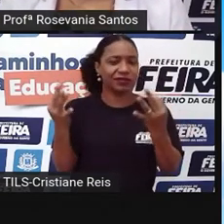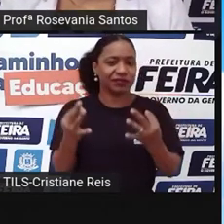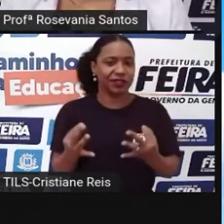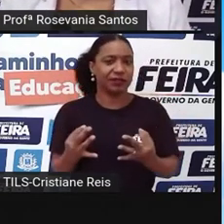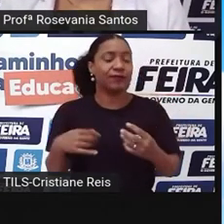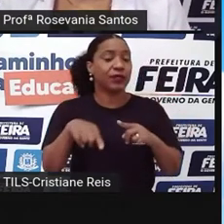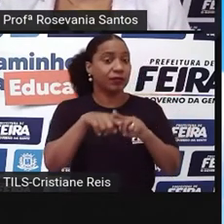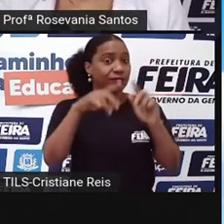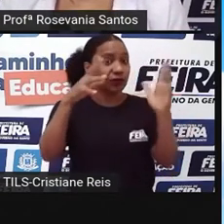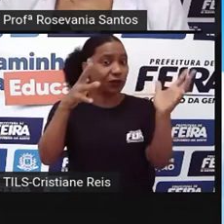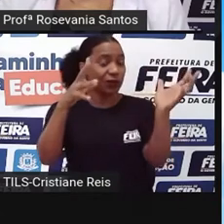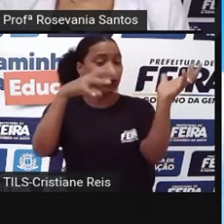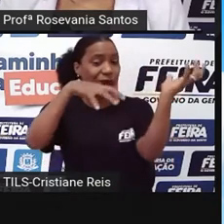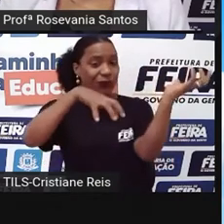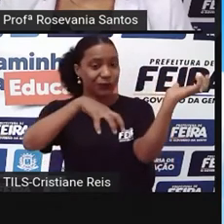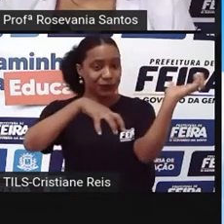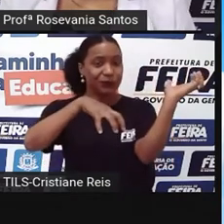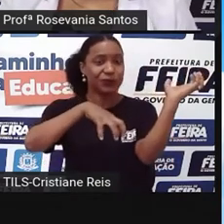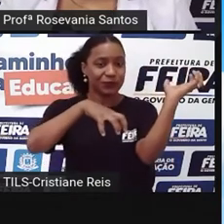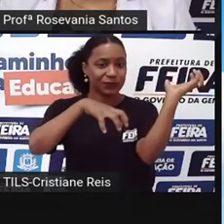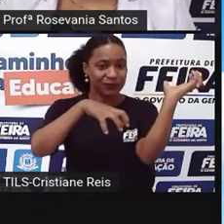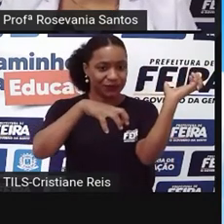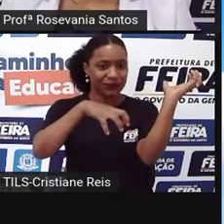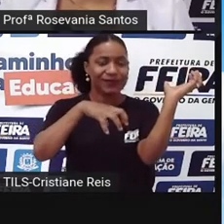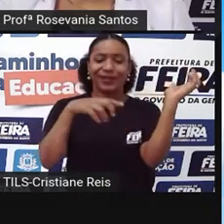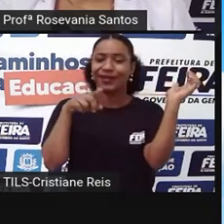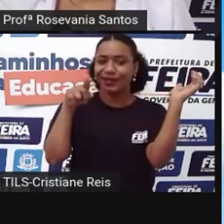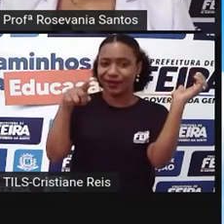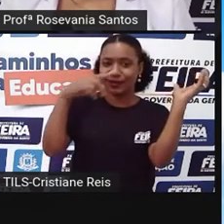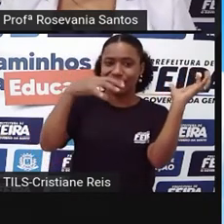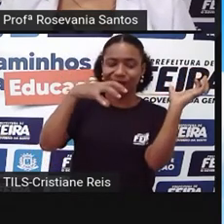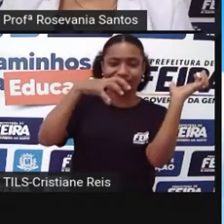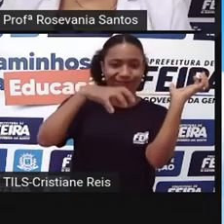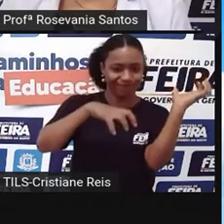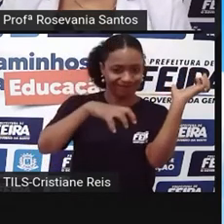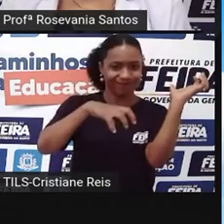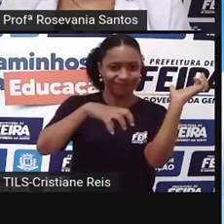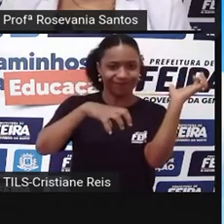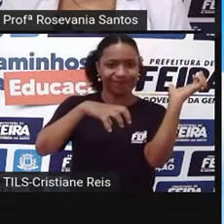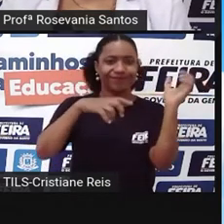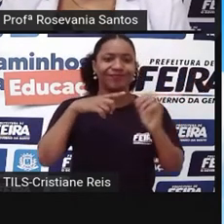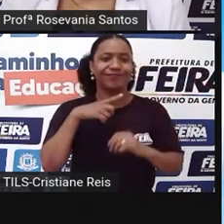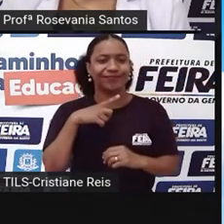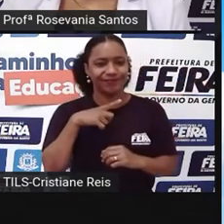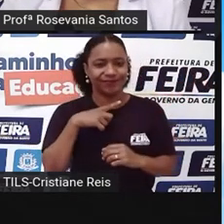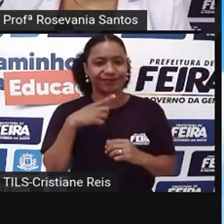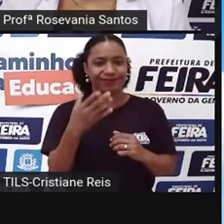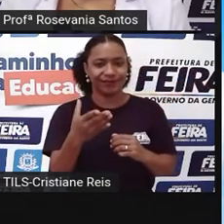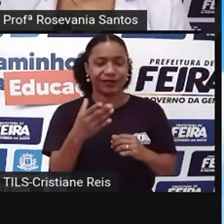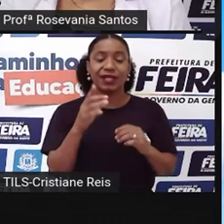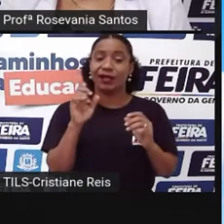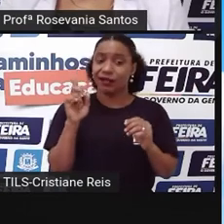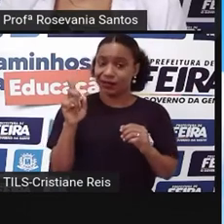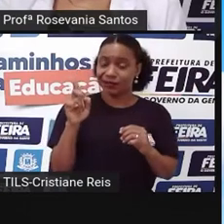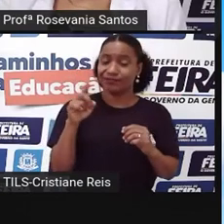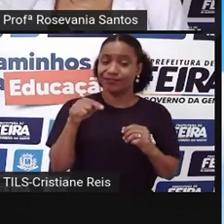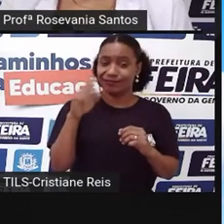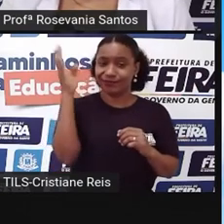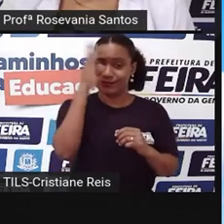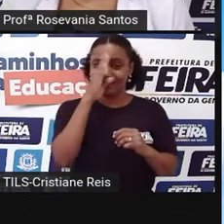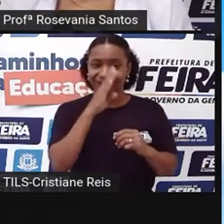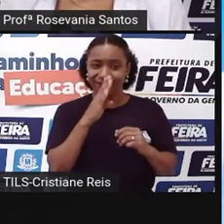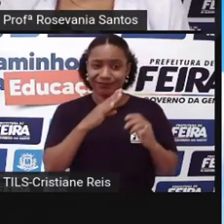Congresso Nacional, né, que ele estampa boa parte, né, das cédulas, né, que a gente tem aqui no Brasil, né?